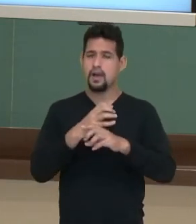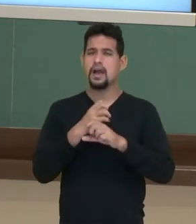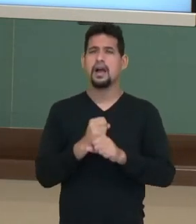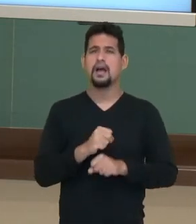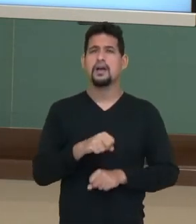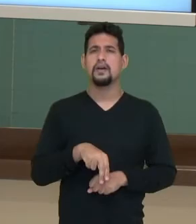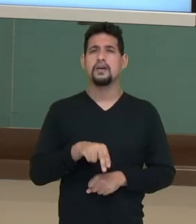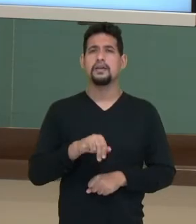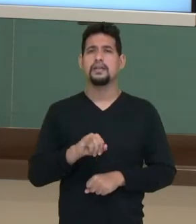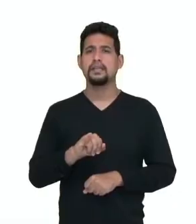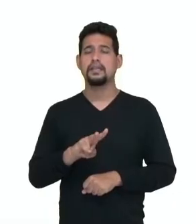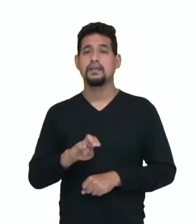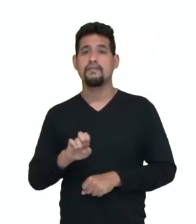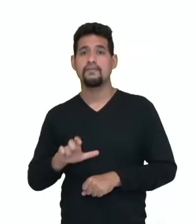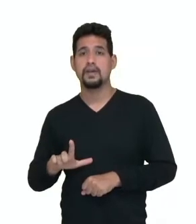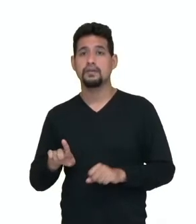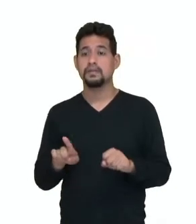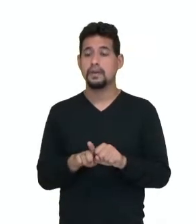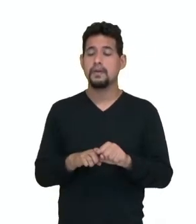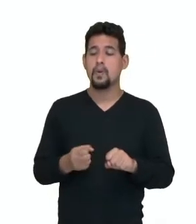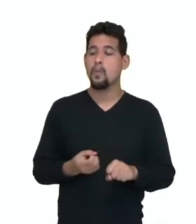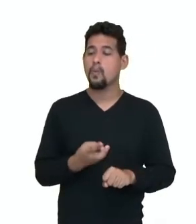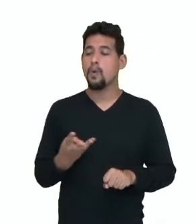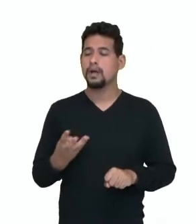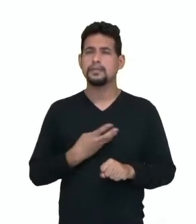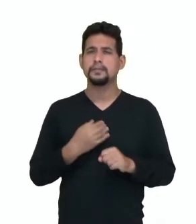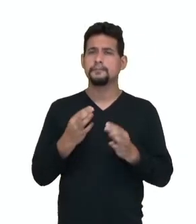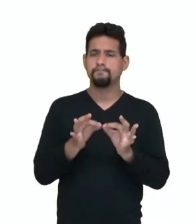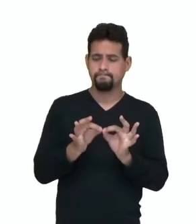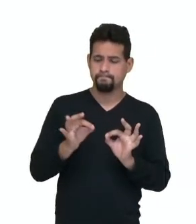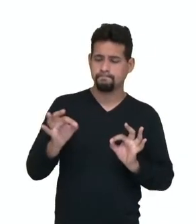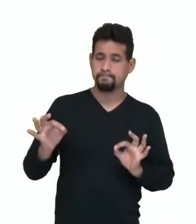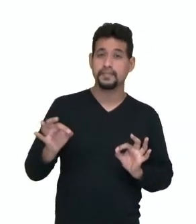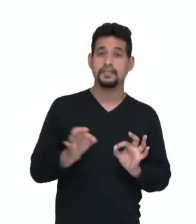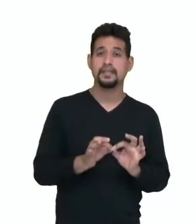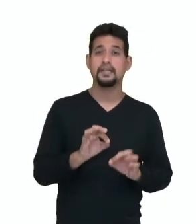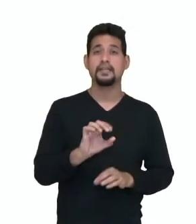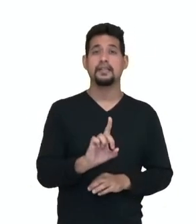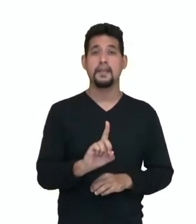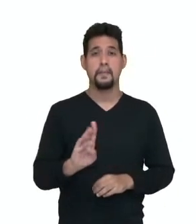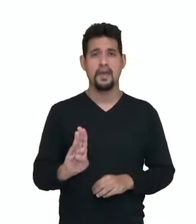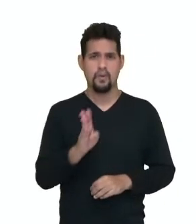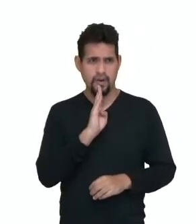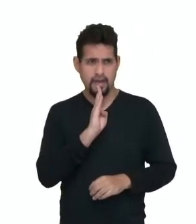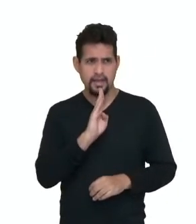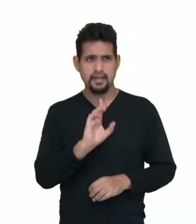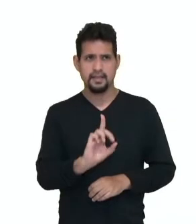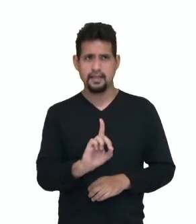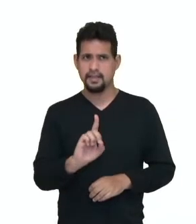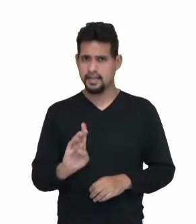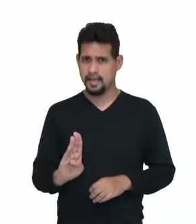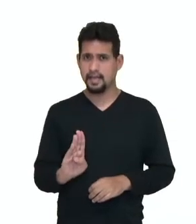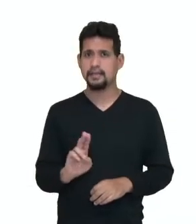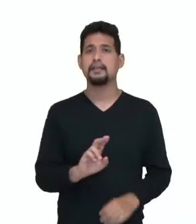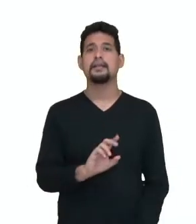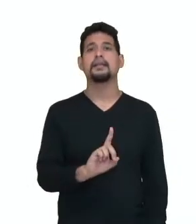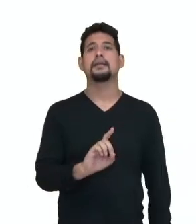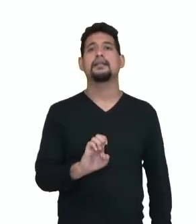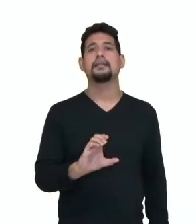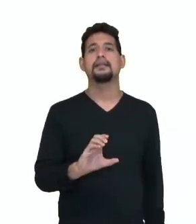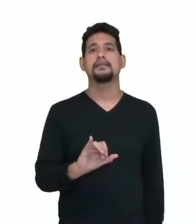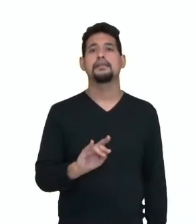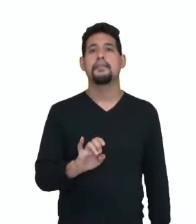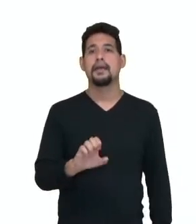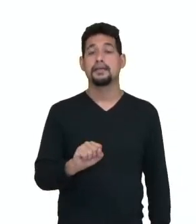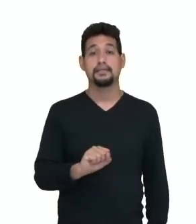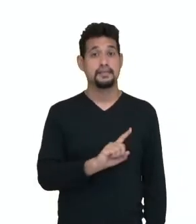da intensidade, cujo qual é medida em decibéis. Você já deve ter ouvido falar de decibéis. O cálculo é 10 vezes